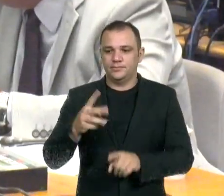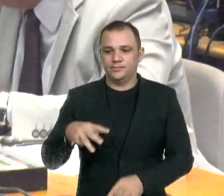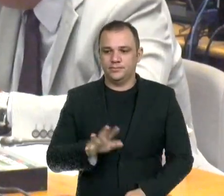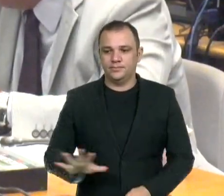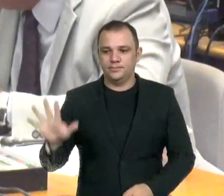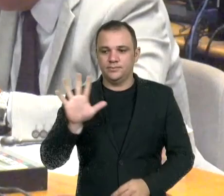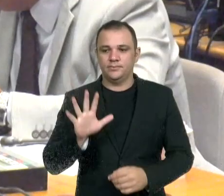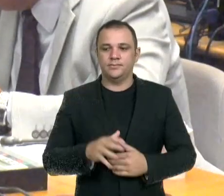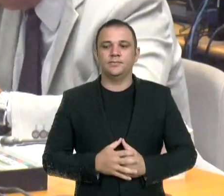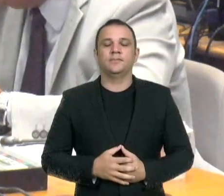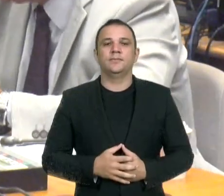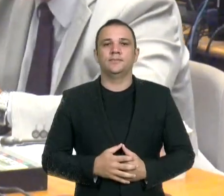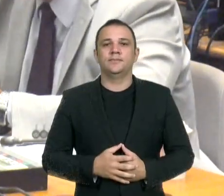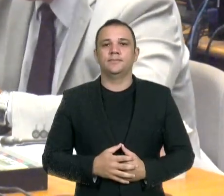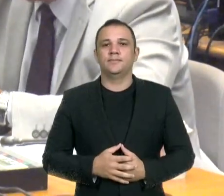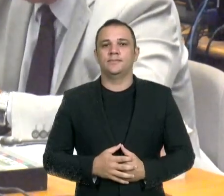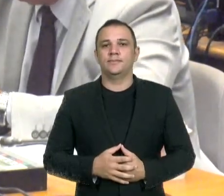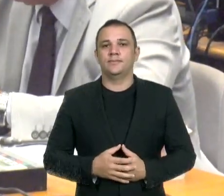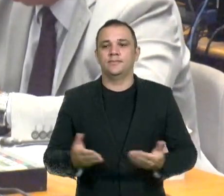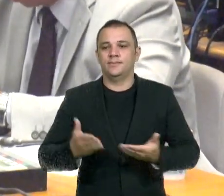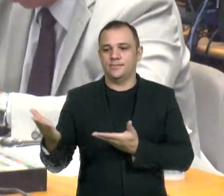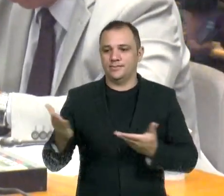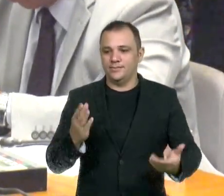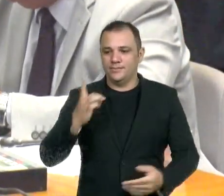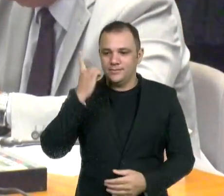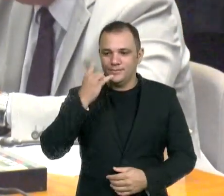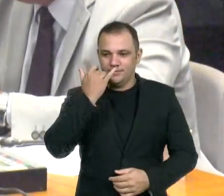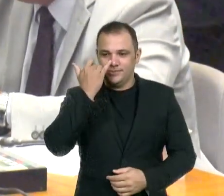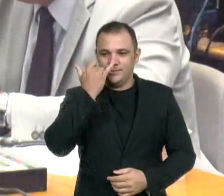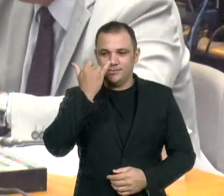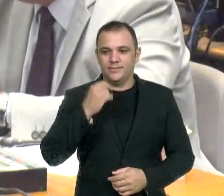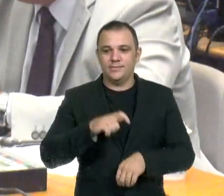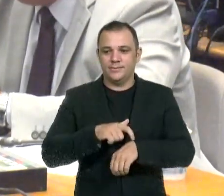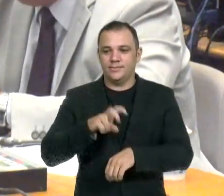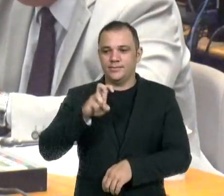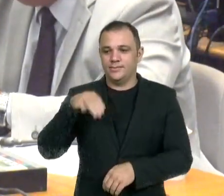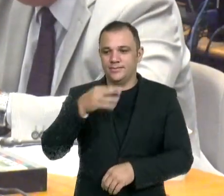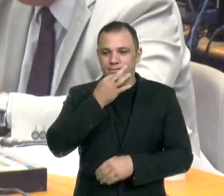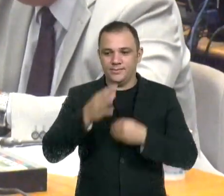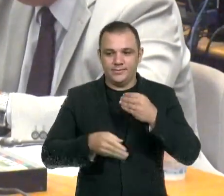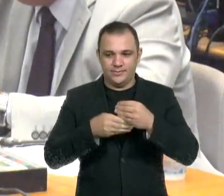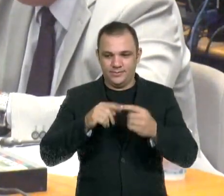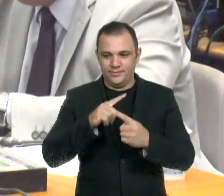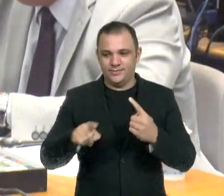Convido o deputado doutor Iglésio por 5 minutos, sem direito à parte.